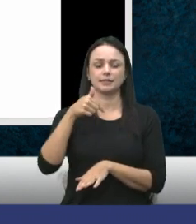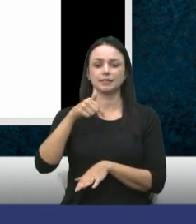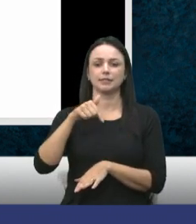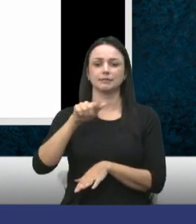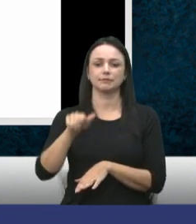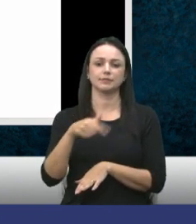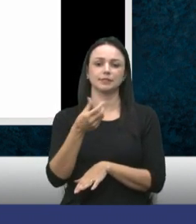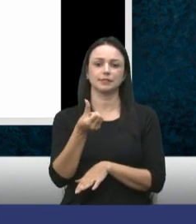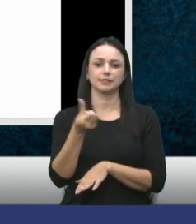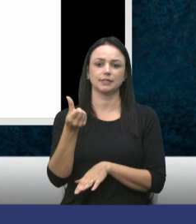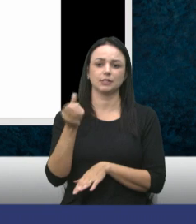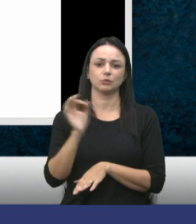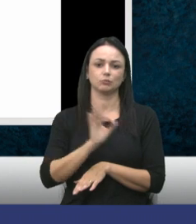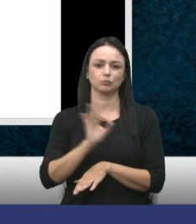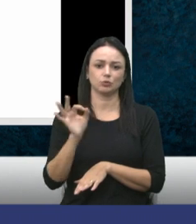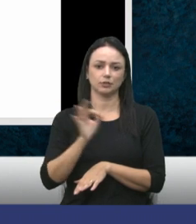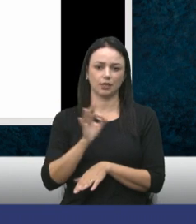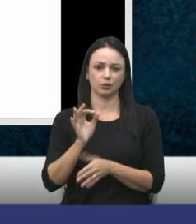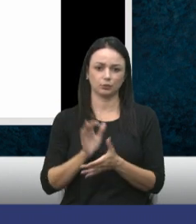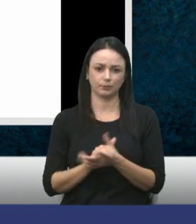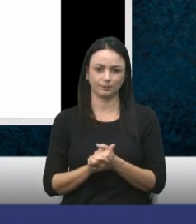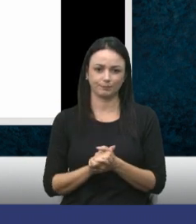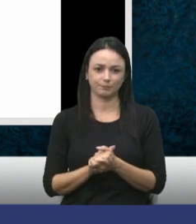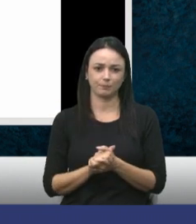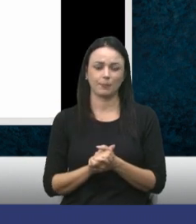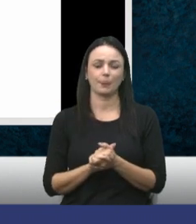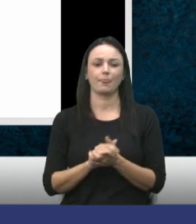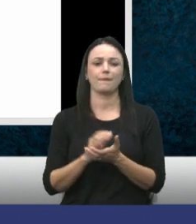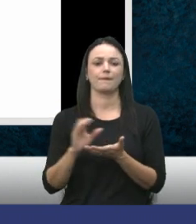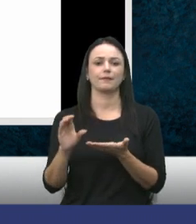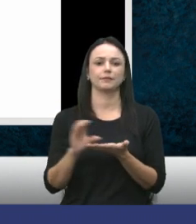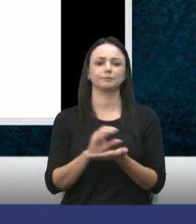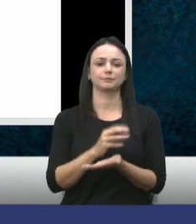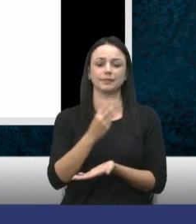7,66%, totalizando então empenhos de R$